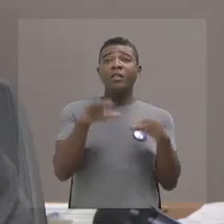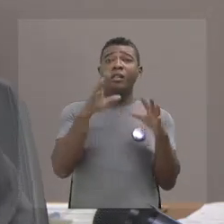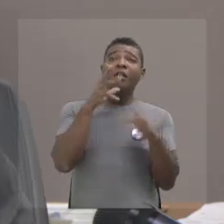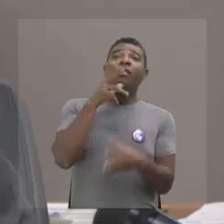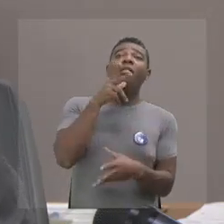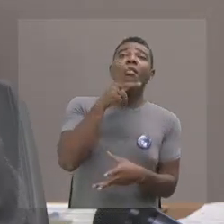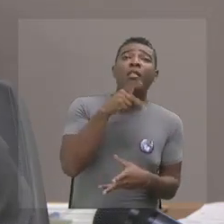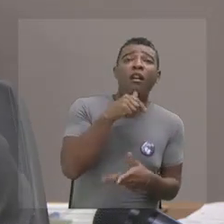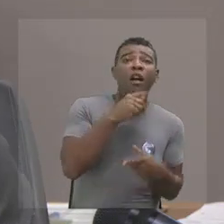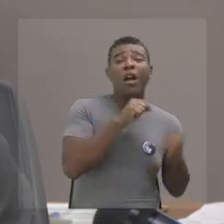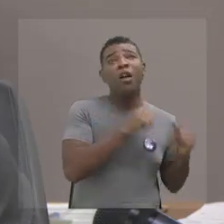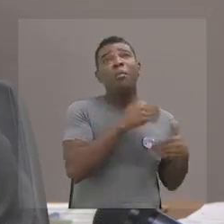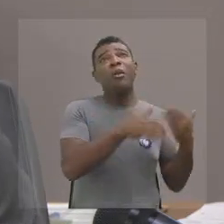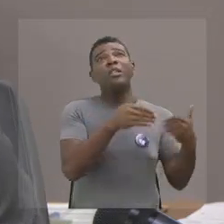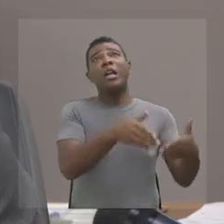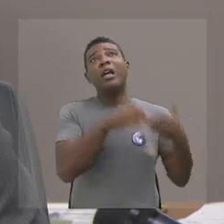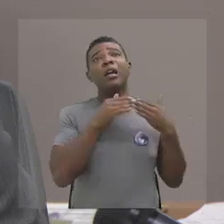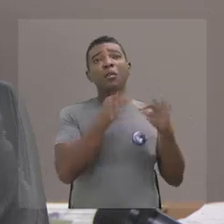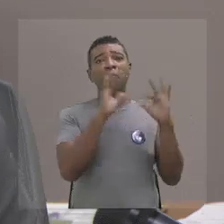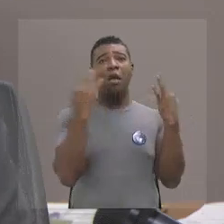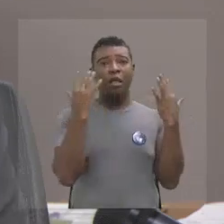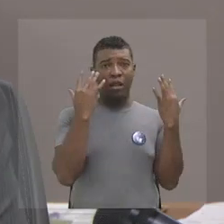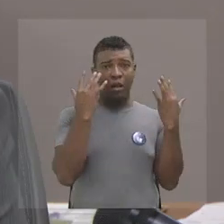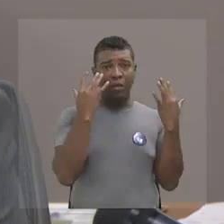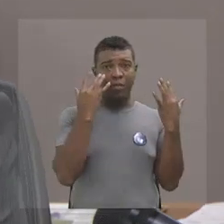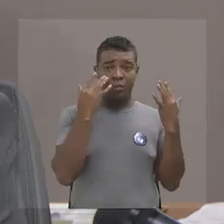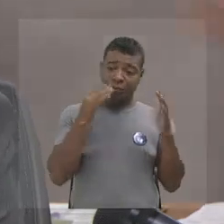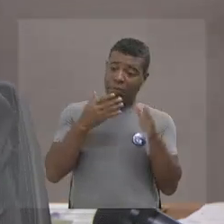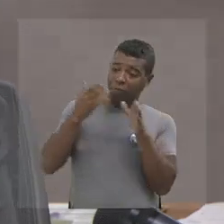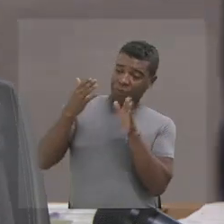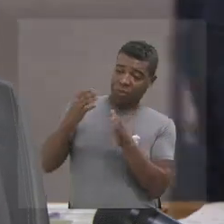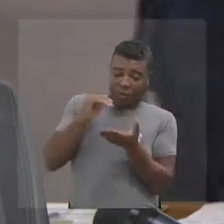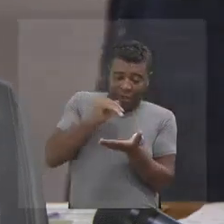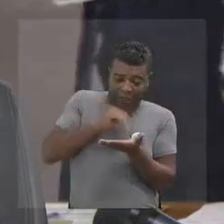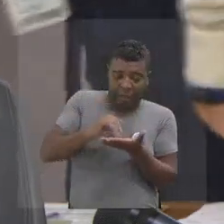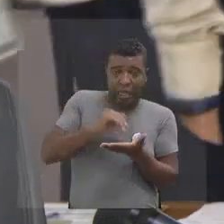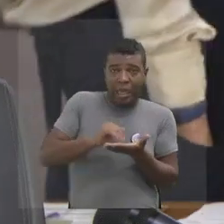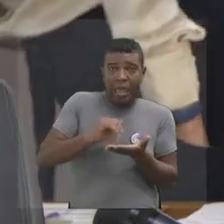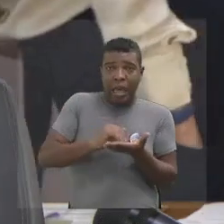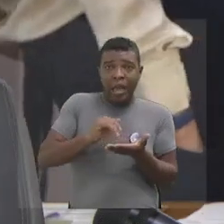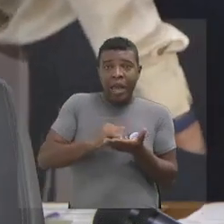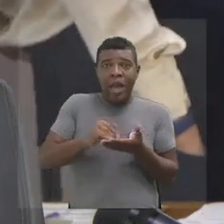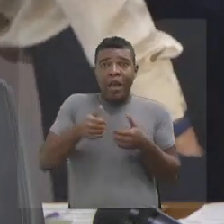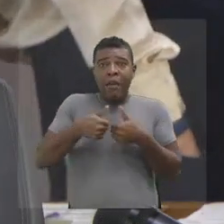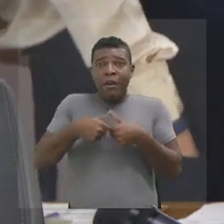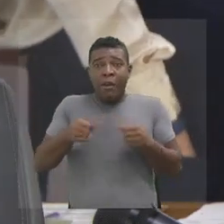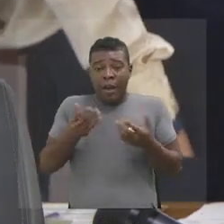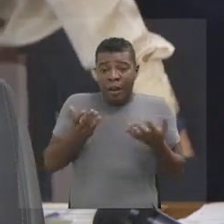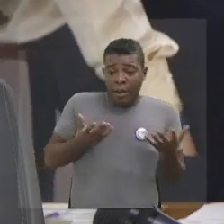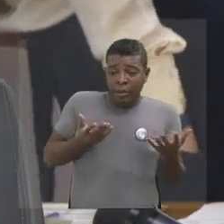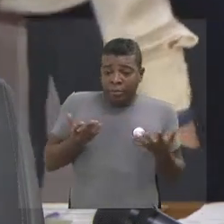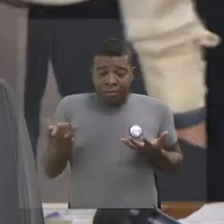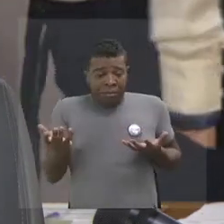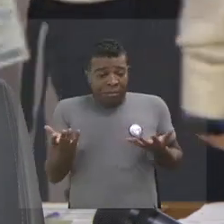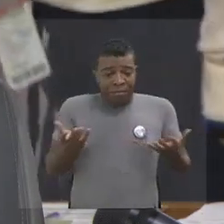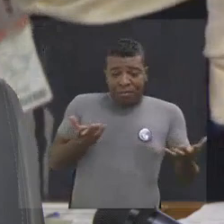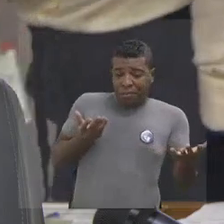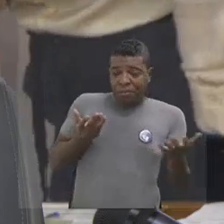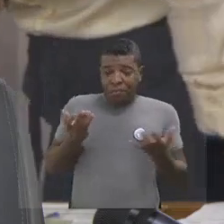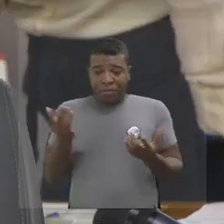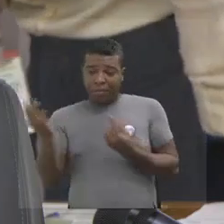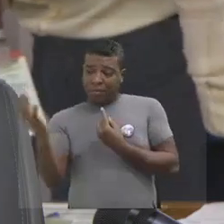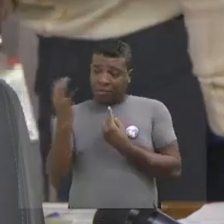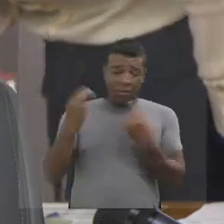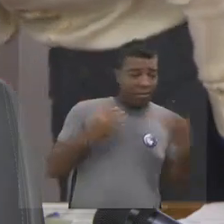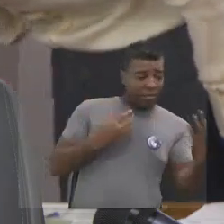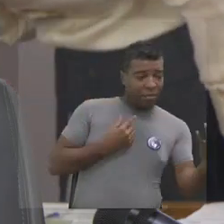de licenciamento ambiental e a secretaria fica sempre nesse nessa nesse